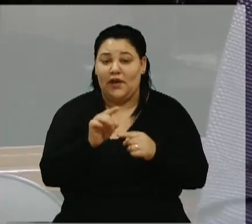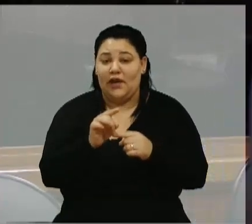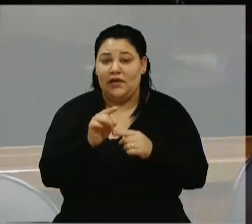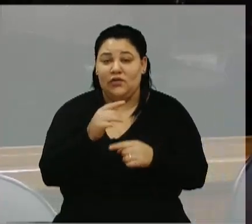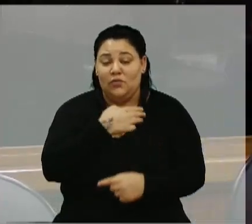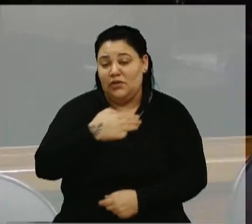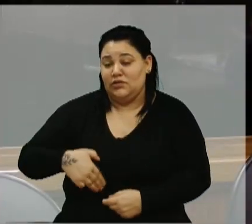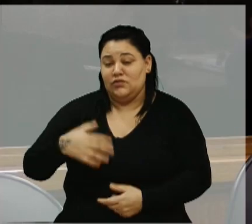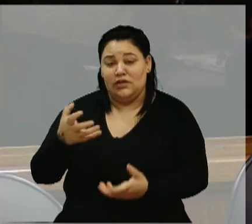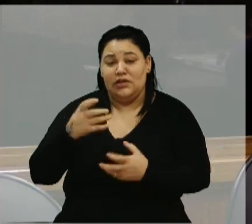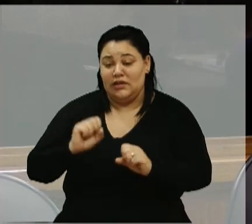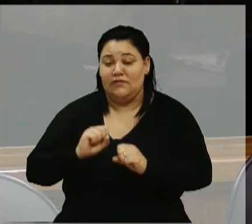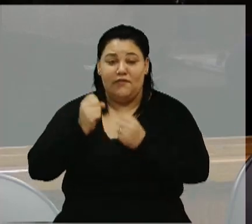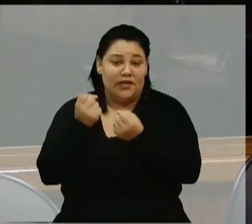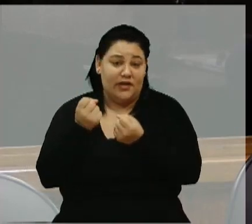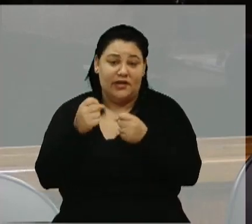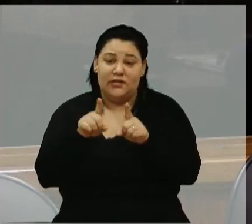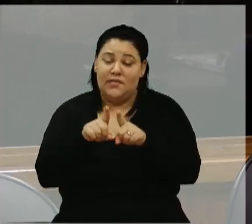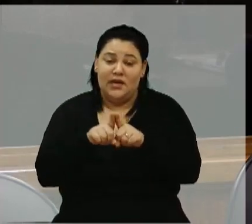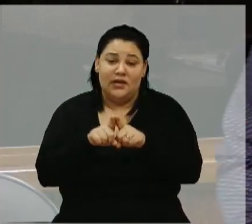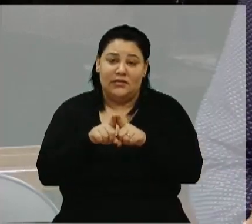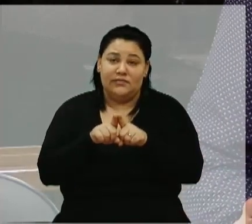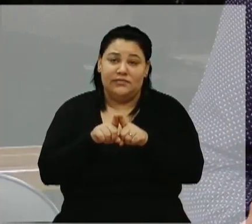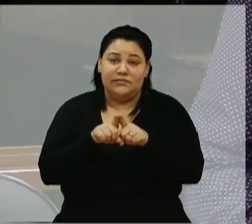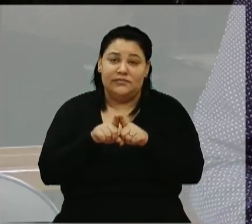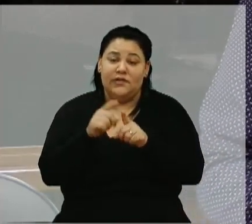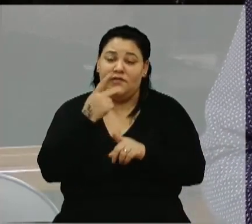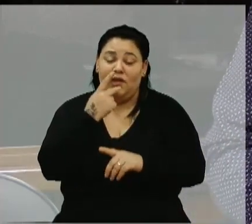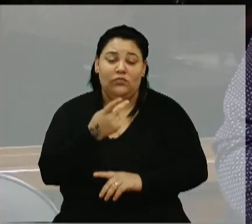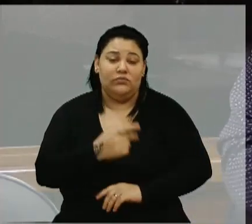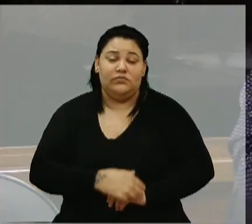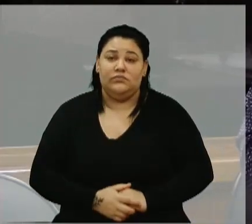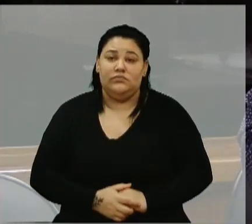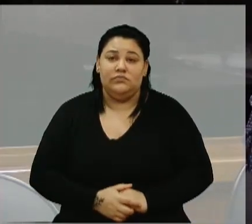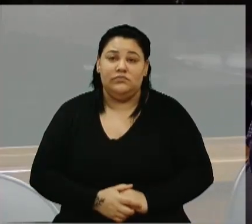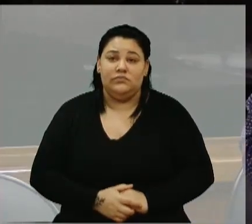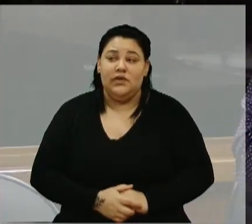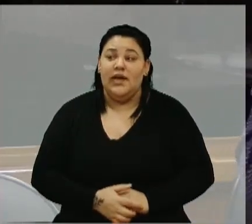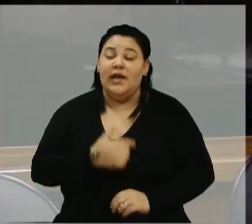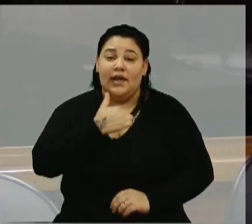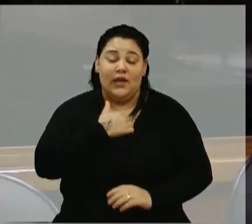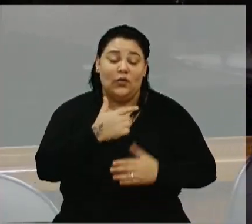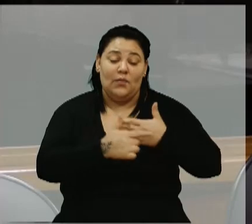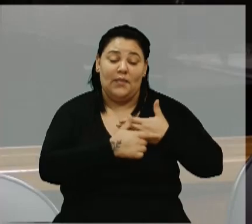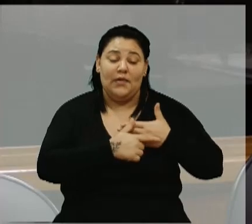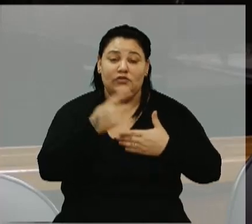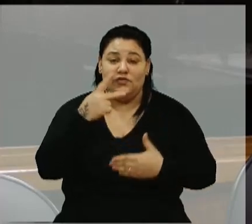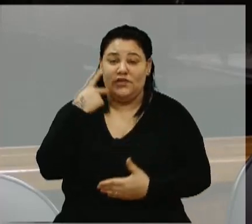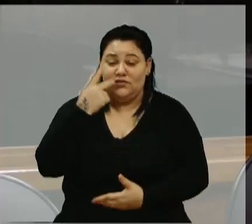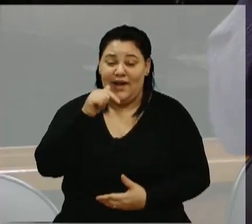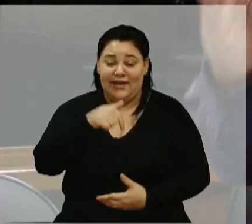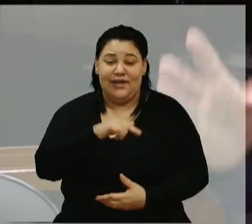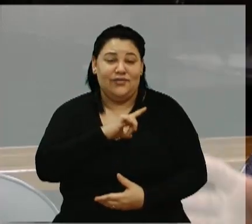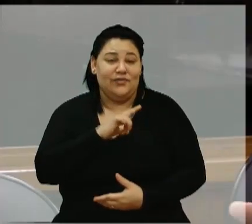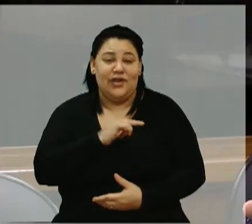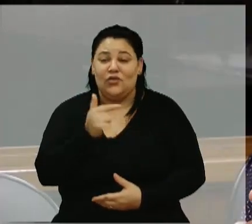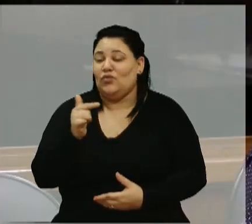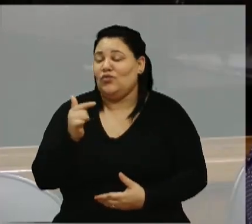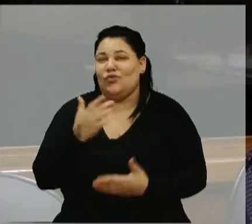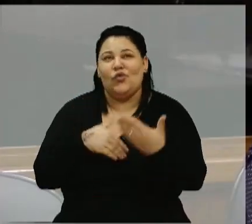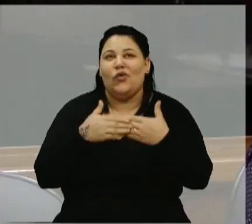defender, que o ministro Alexandre de Moraes se manifestou. Eu, enquanto parlamentar aqui, não tenho todos os elementos